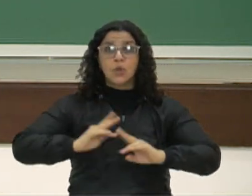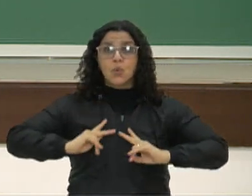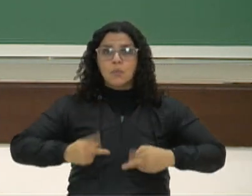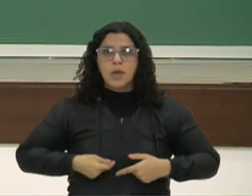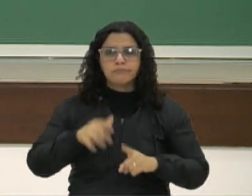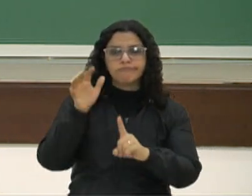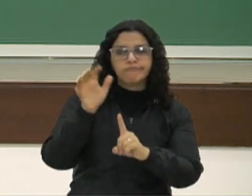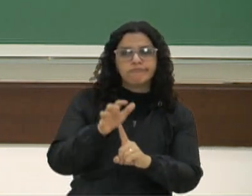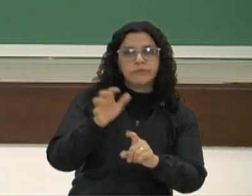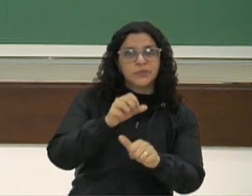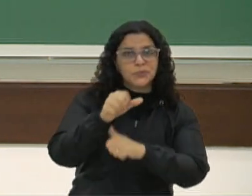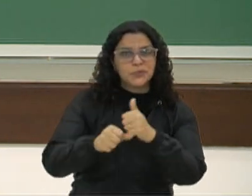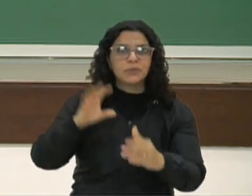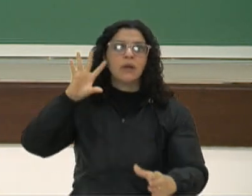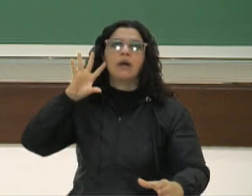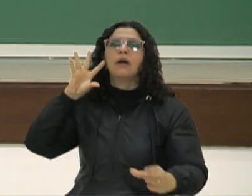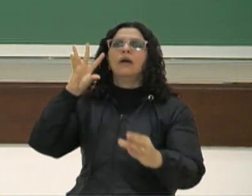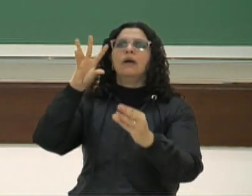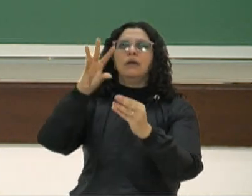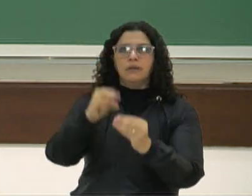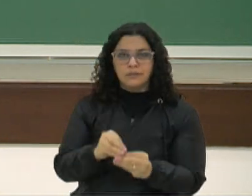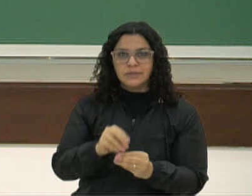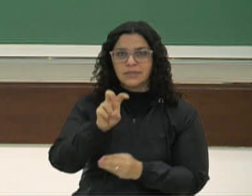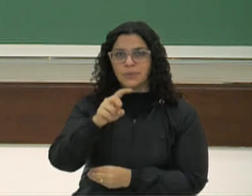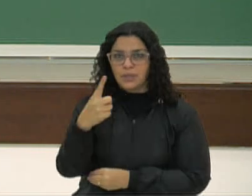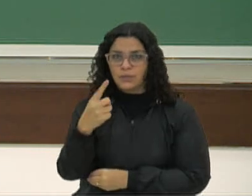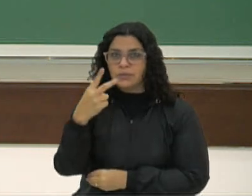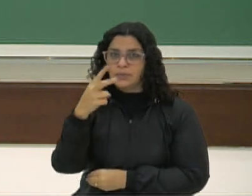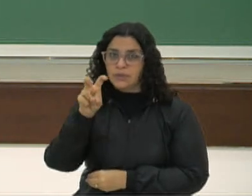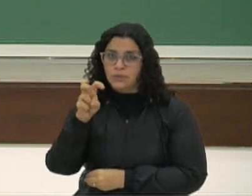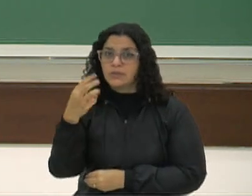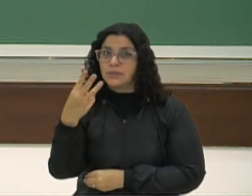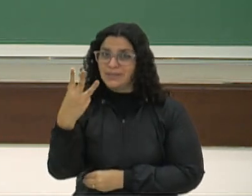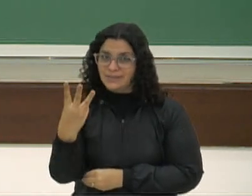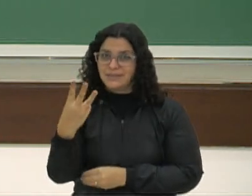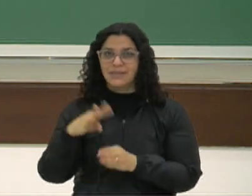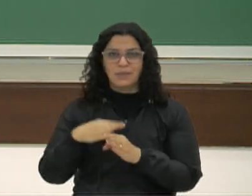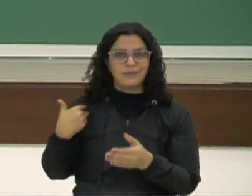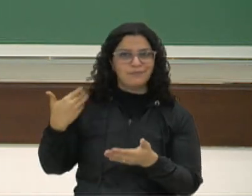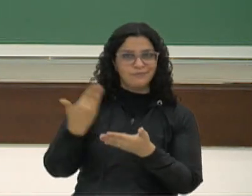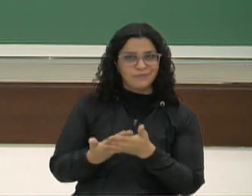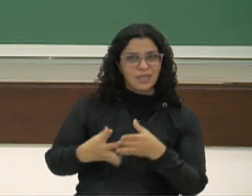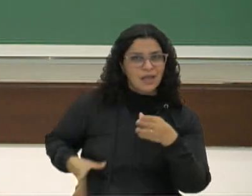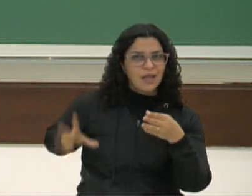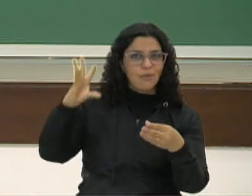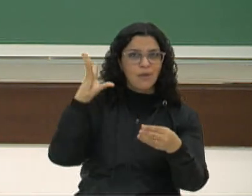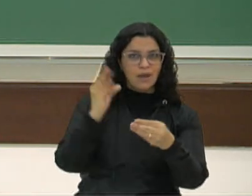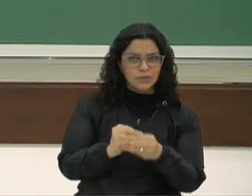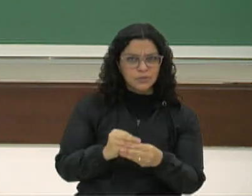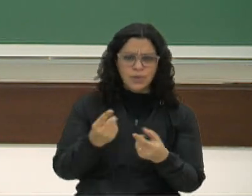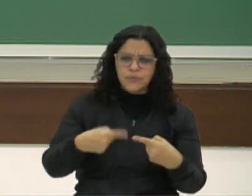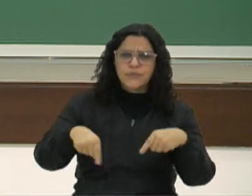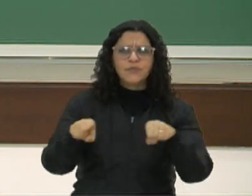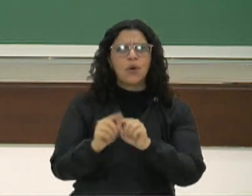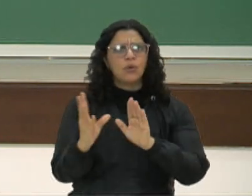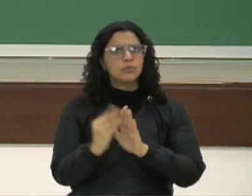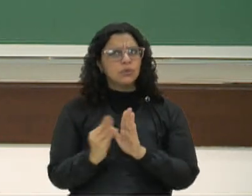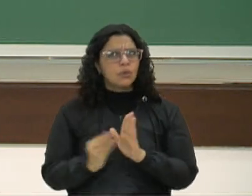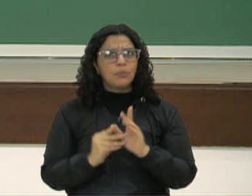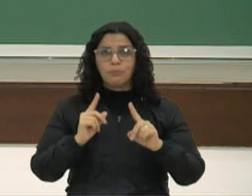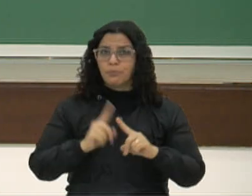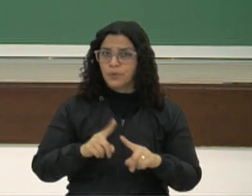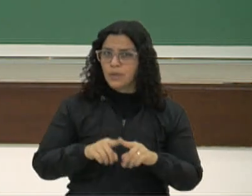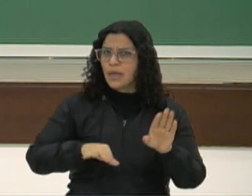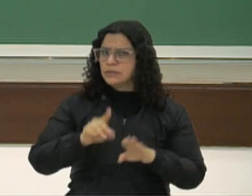uma retomada das aulas 51, 52 e 53. E por que é importante fazermos a retomada desses temas?